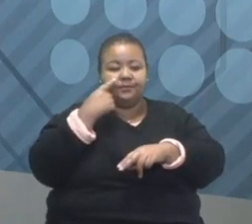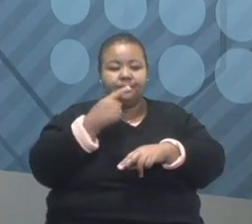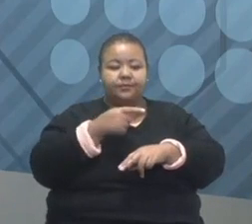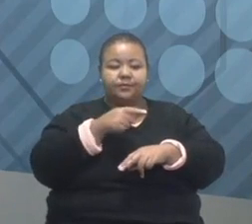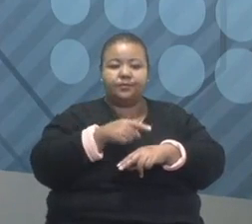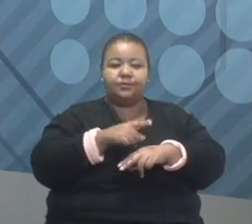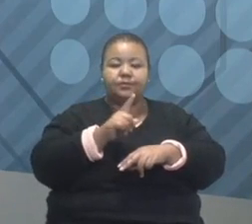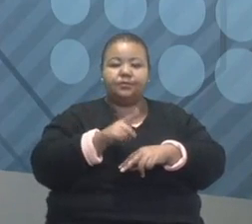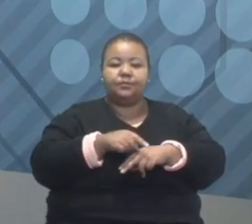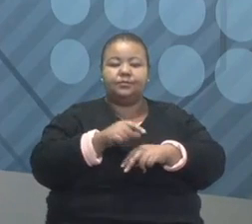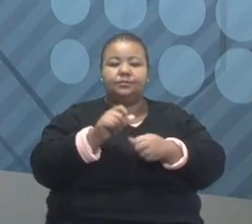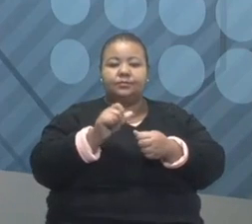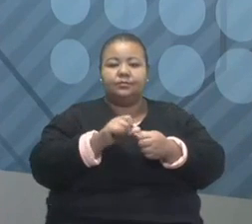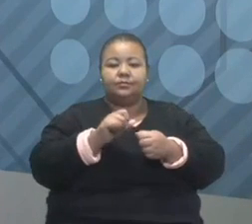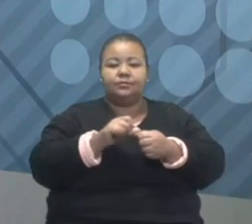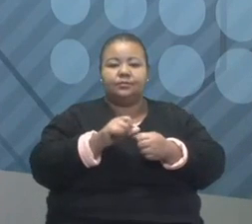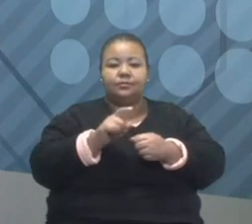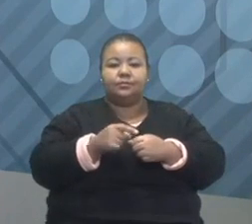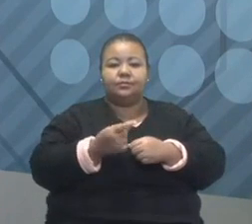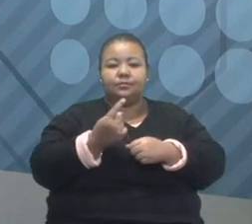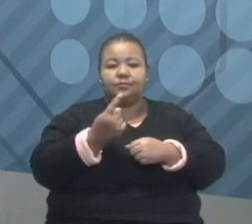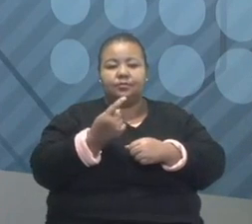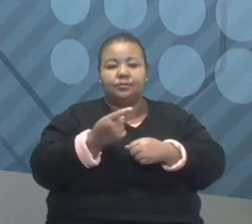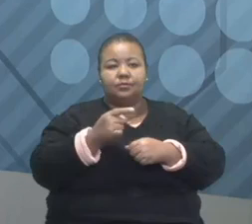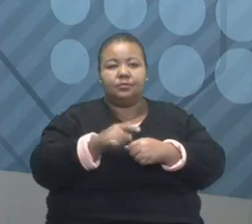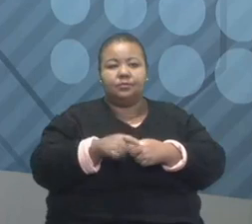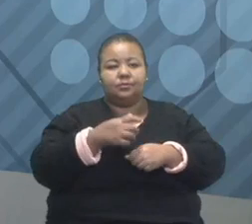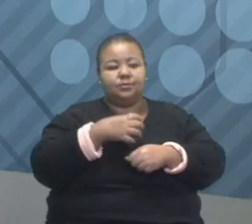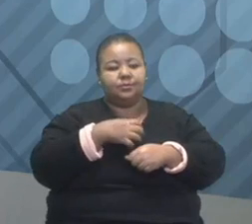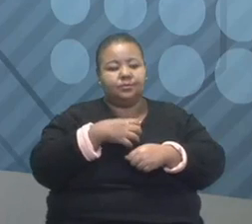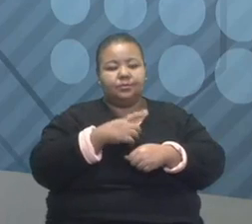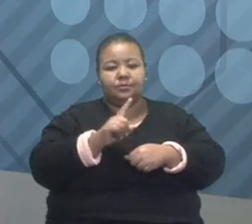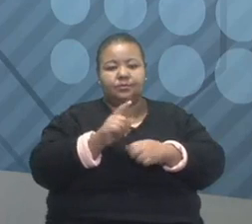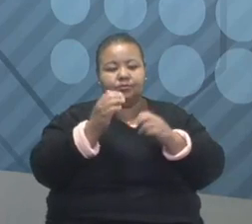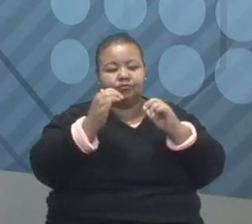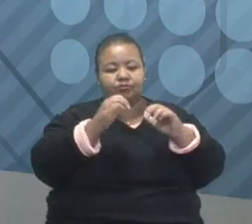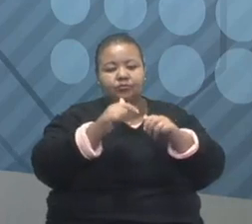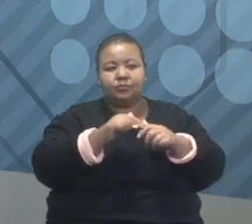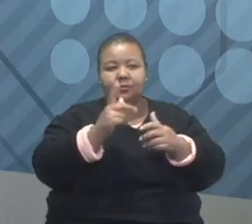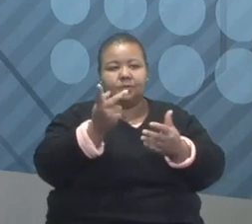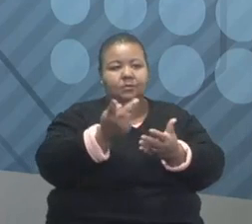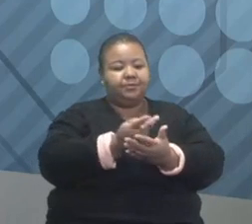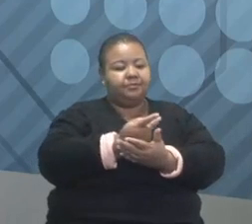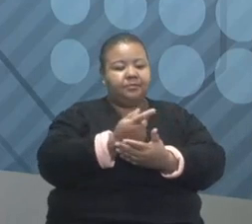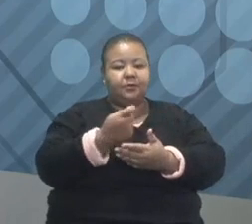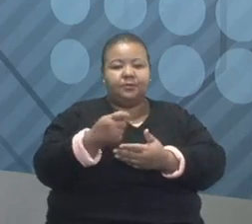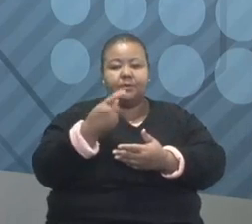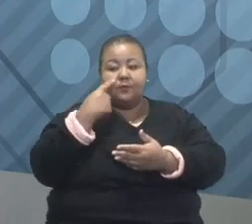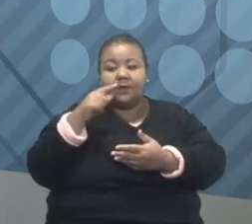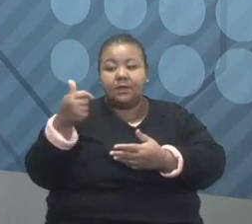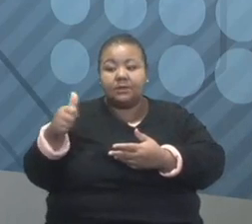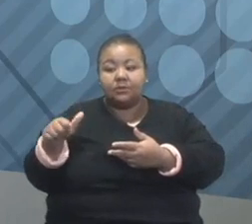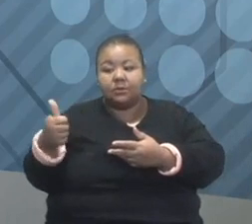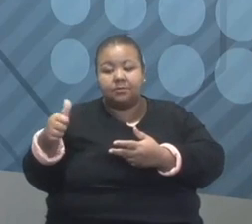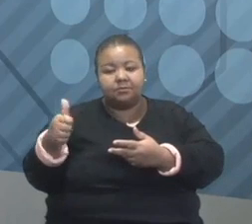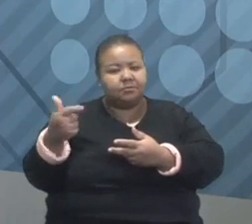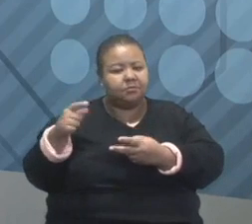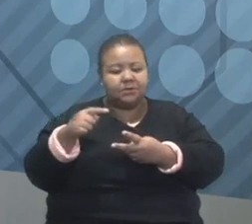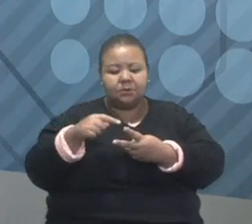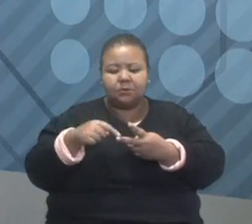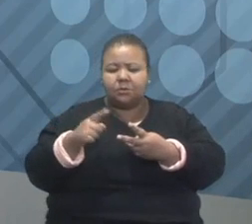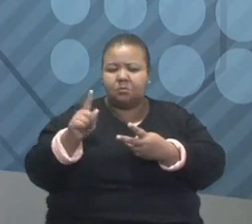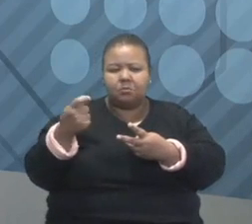não realizando uma situação falhou, não precisa verificar com a outra, certo?